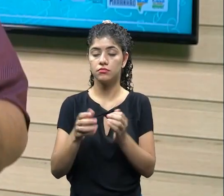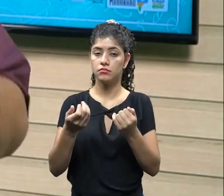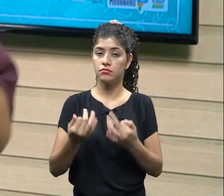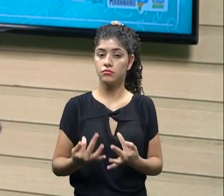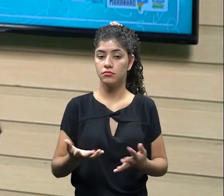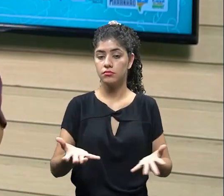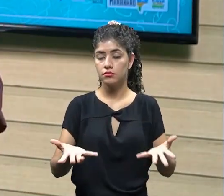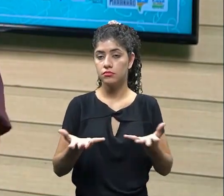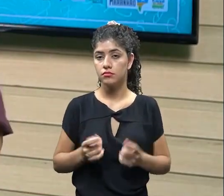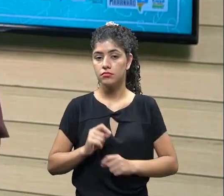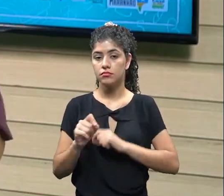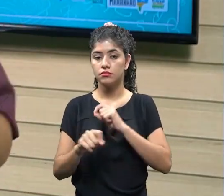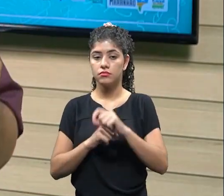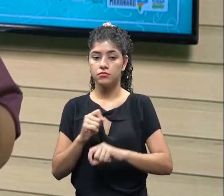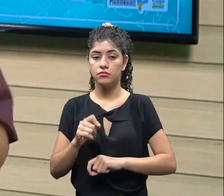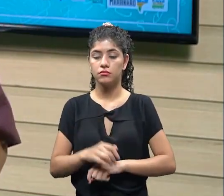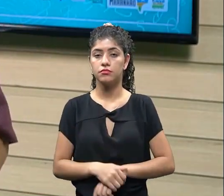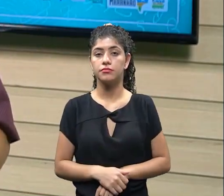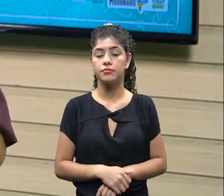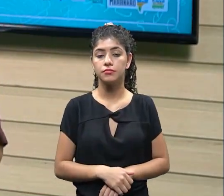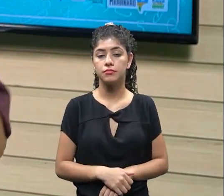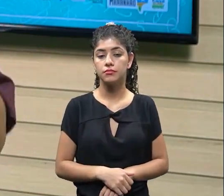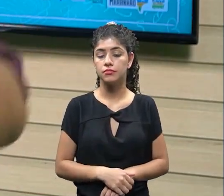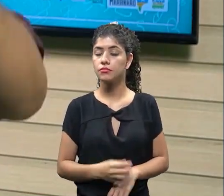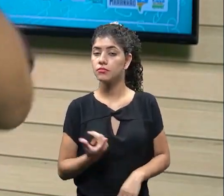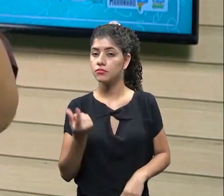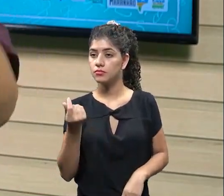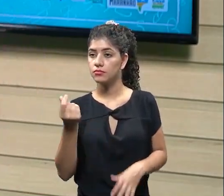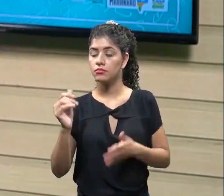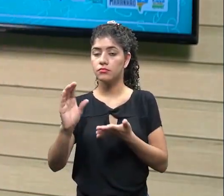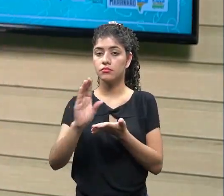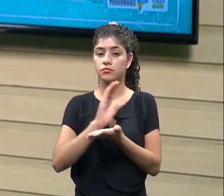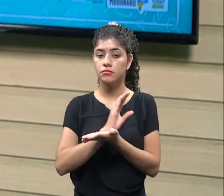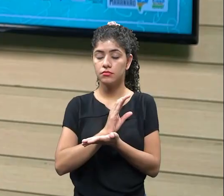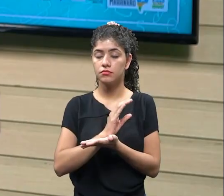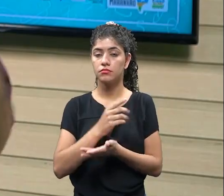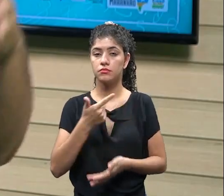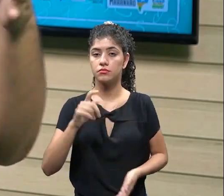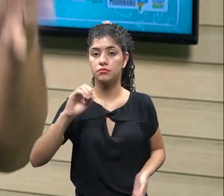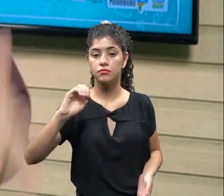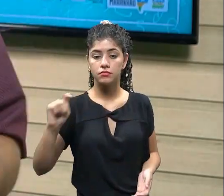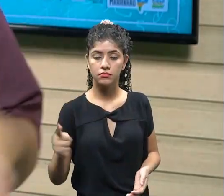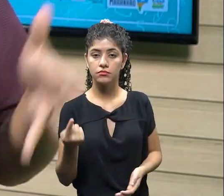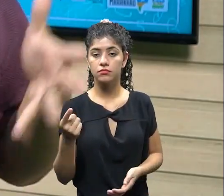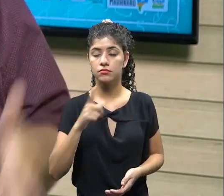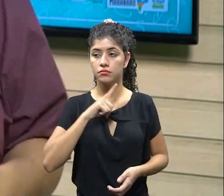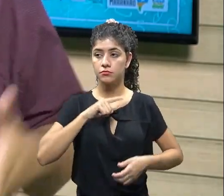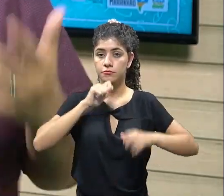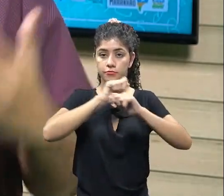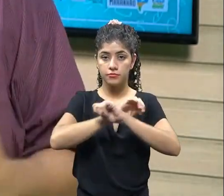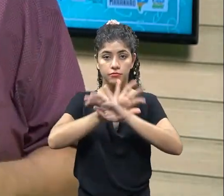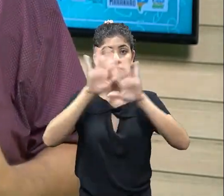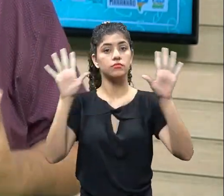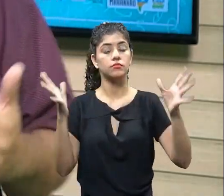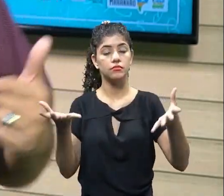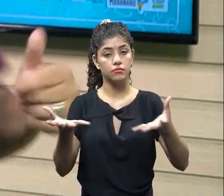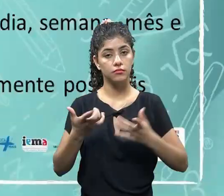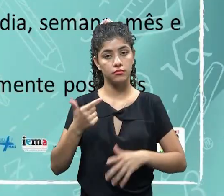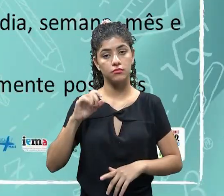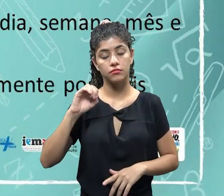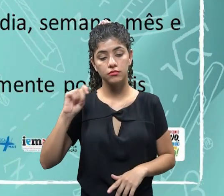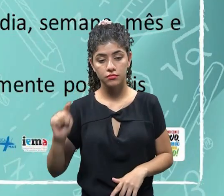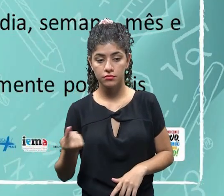assim, olha, eu quero chegar a atingir o meu lucro líquido a 20 mil, ou seja, estou deixando uma coisa bem clara e bem